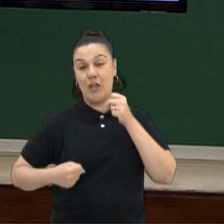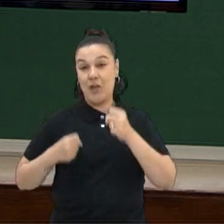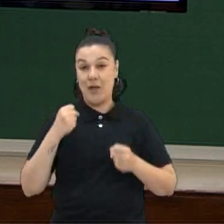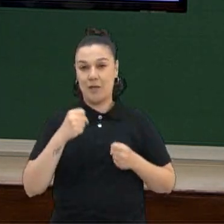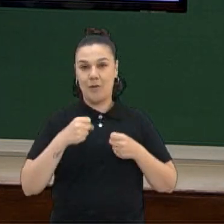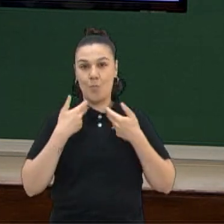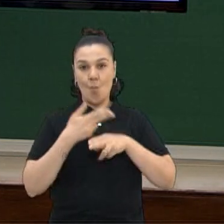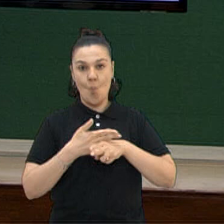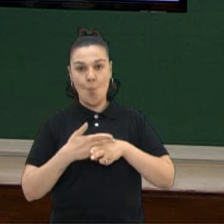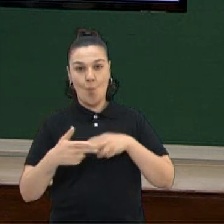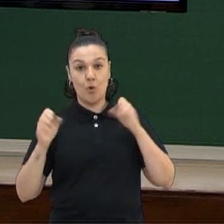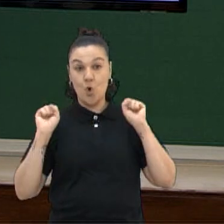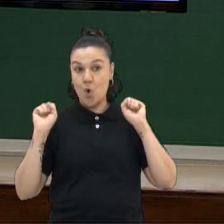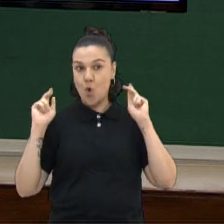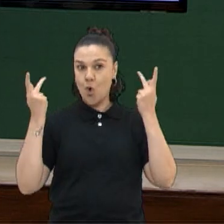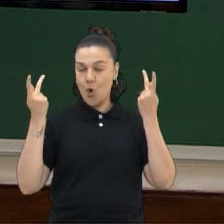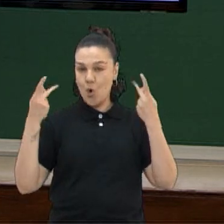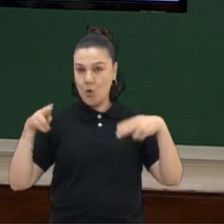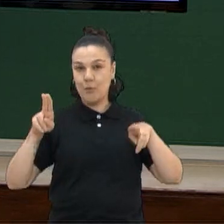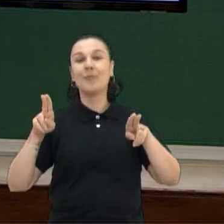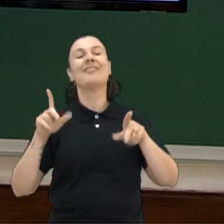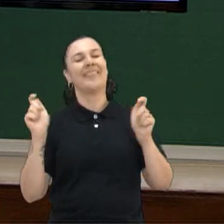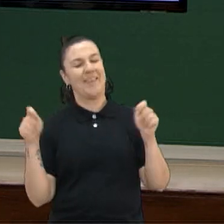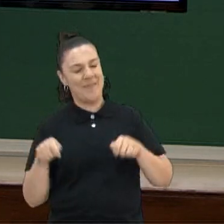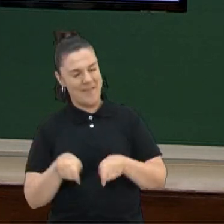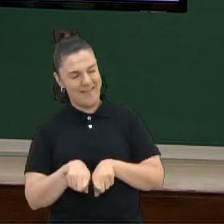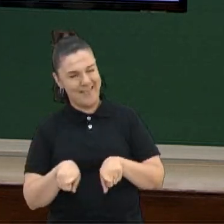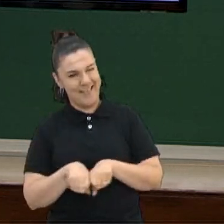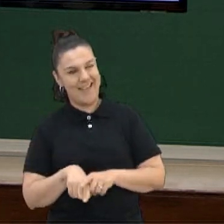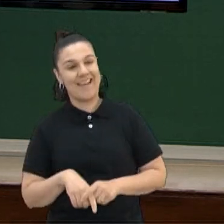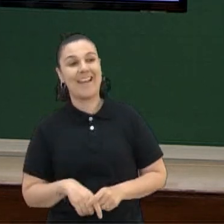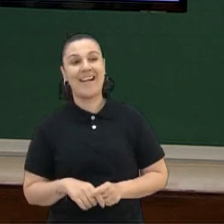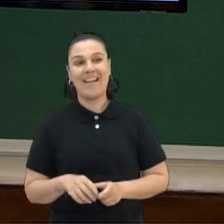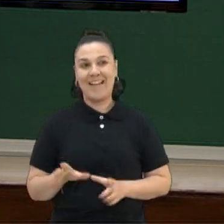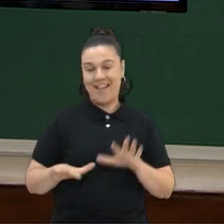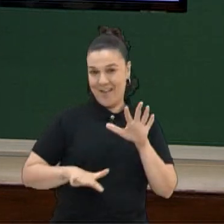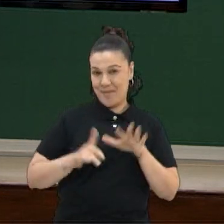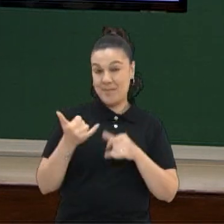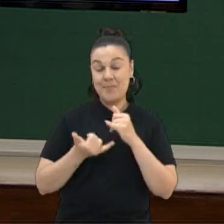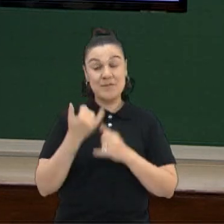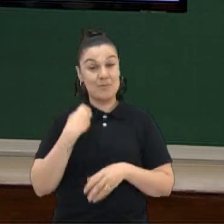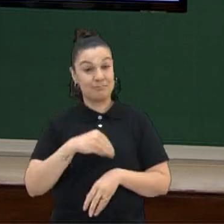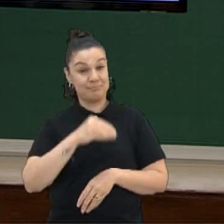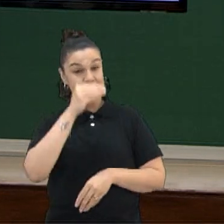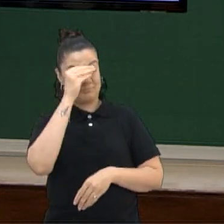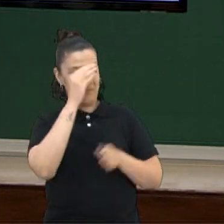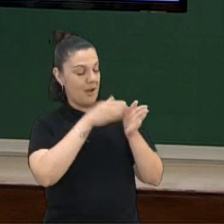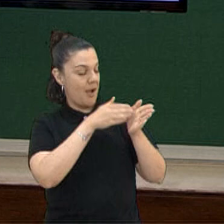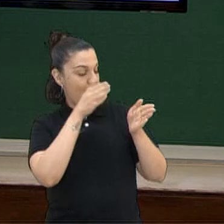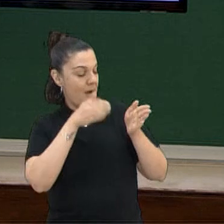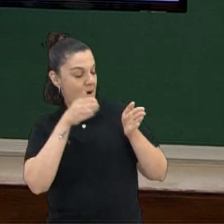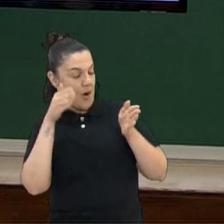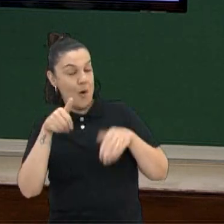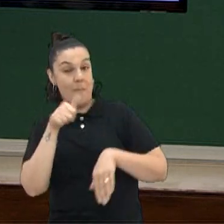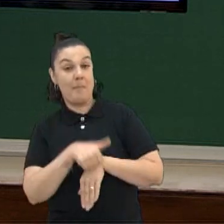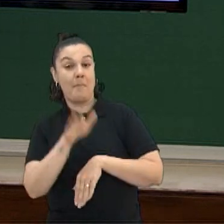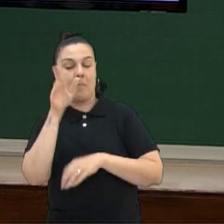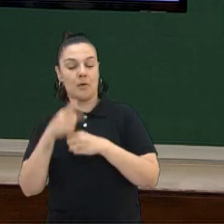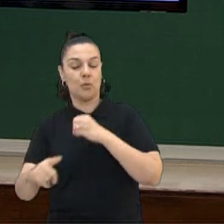correndo pelado também serve, beleza, galera? É mais ou menos para você lembrar dos elementos que são